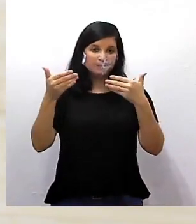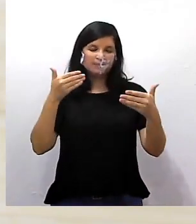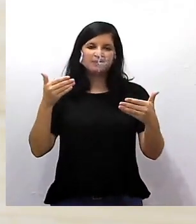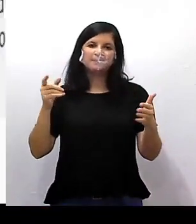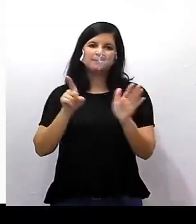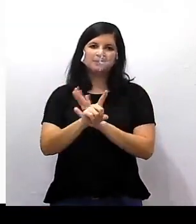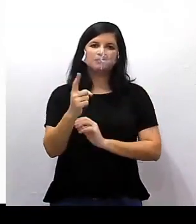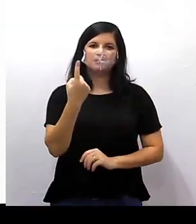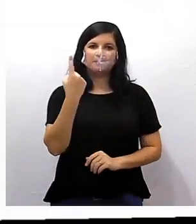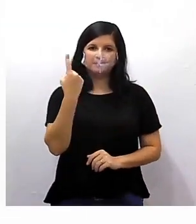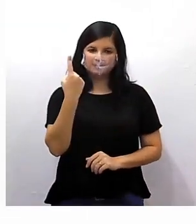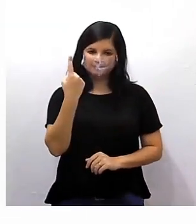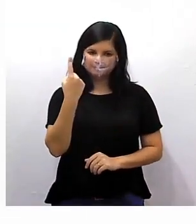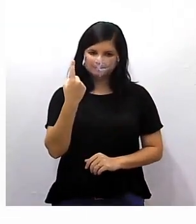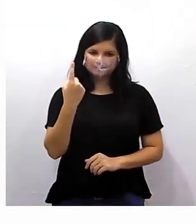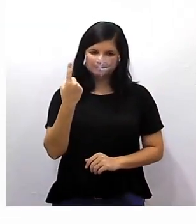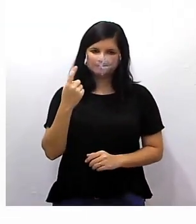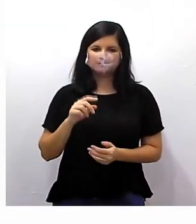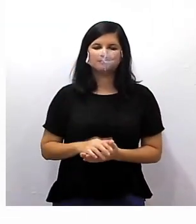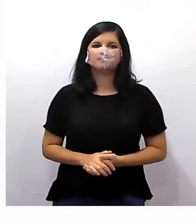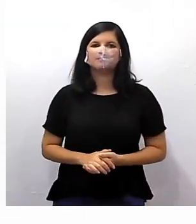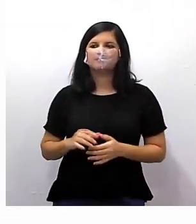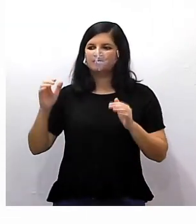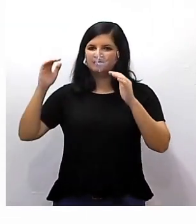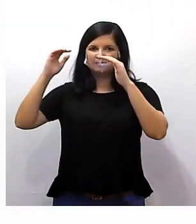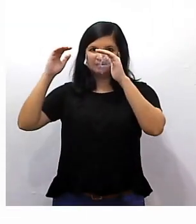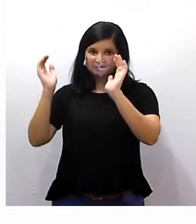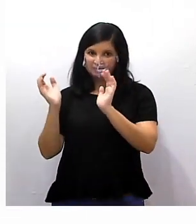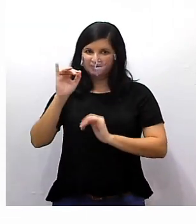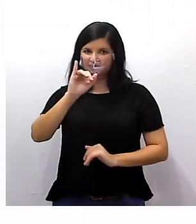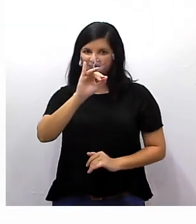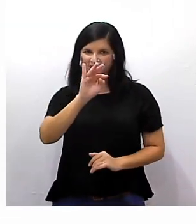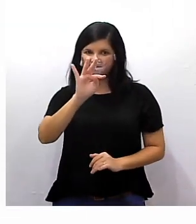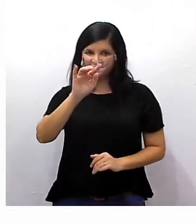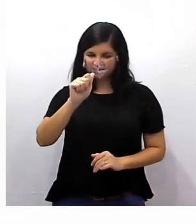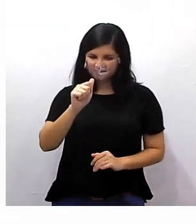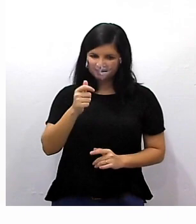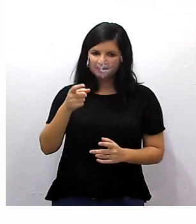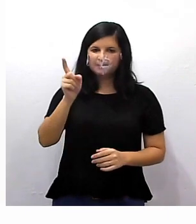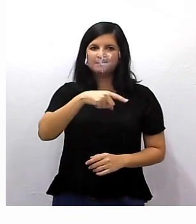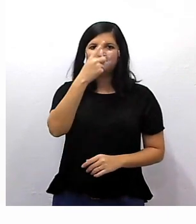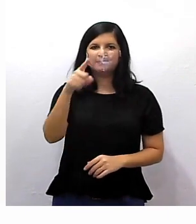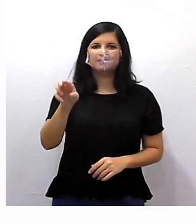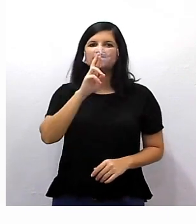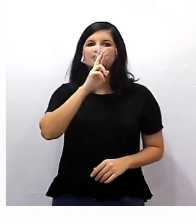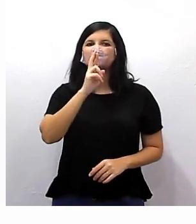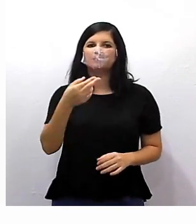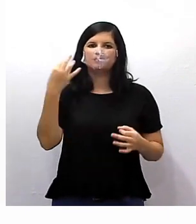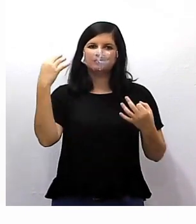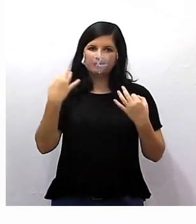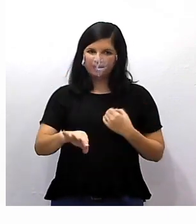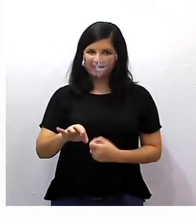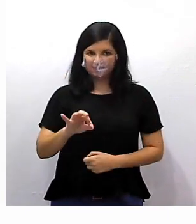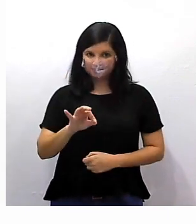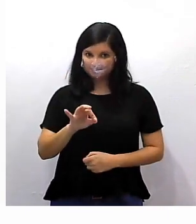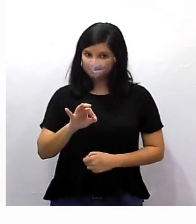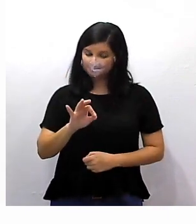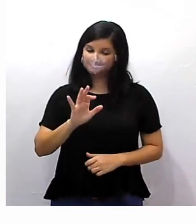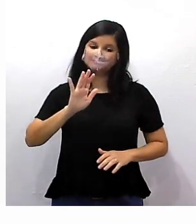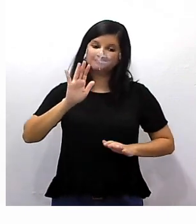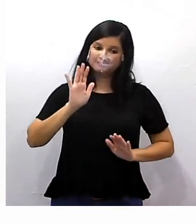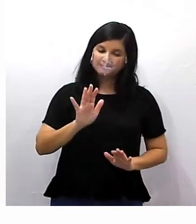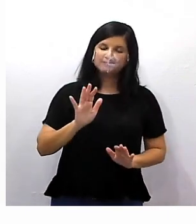questão. Na primeira questão, na tua tela, você pode ver aí, é uma questão do ITA, tá? Mark the correct alternative. Marca a alternativa